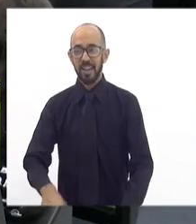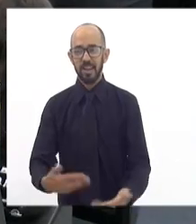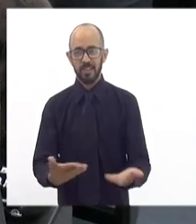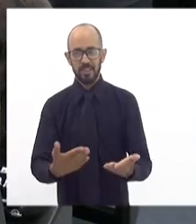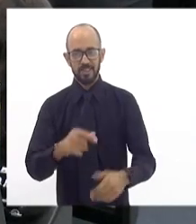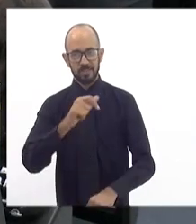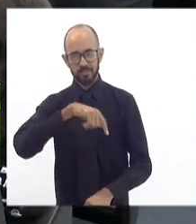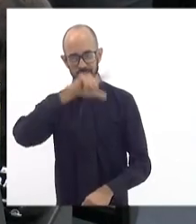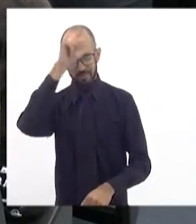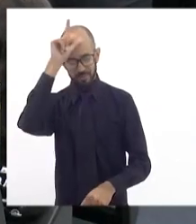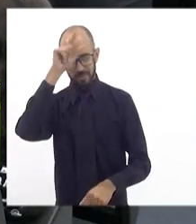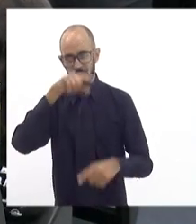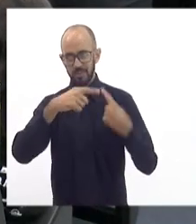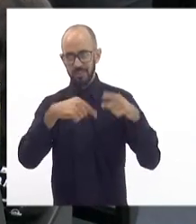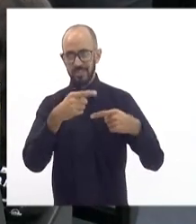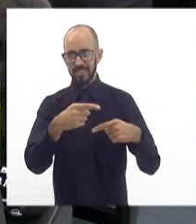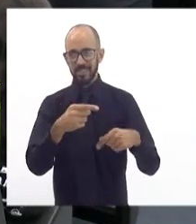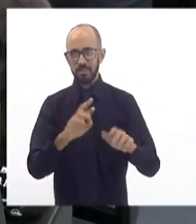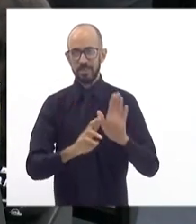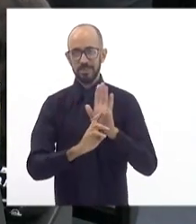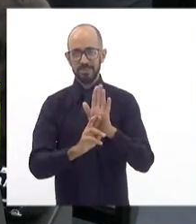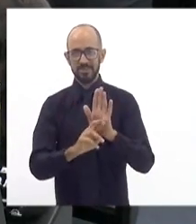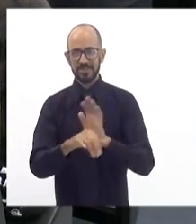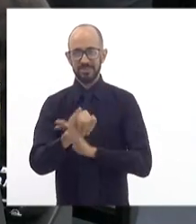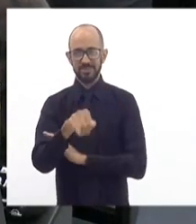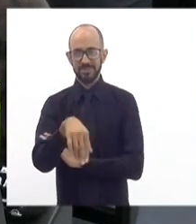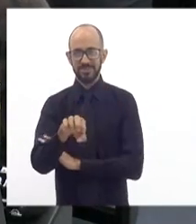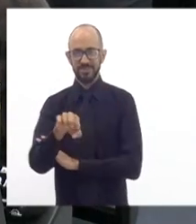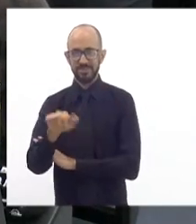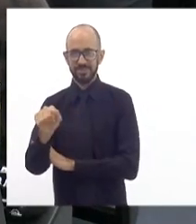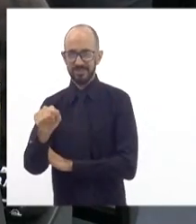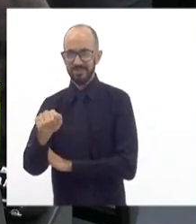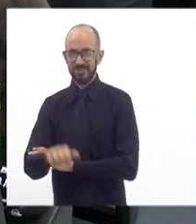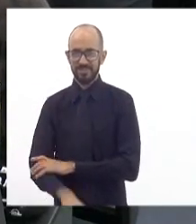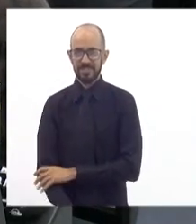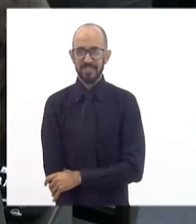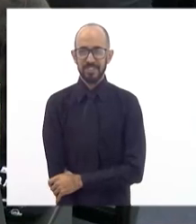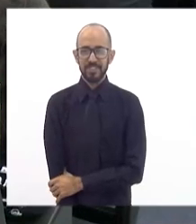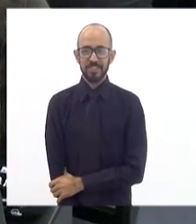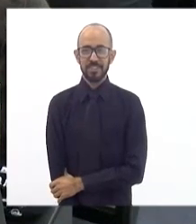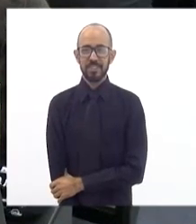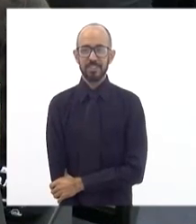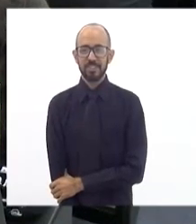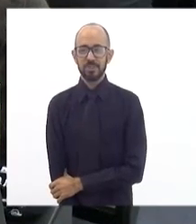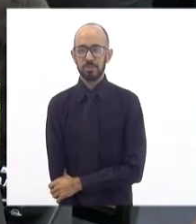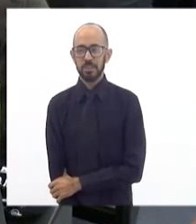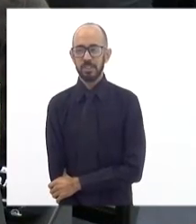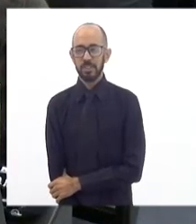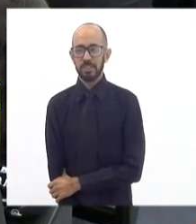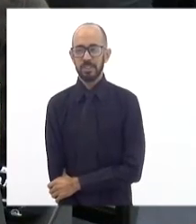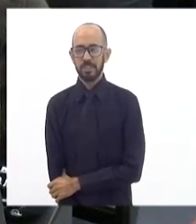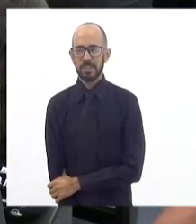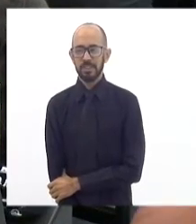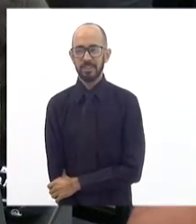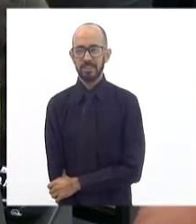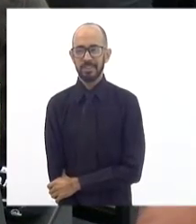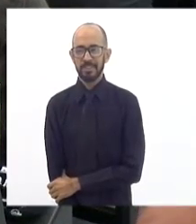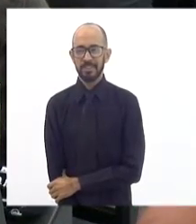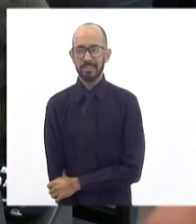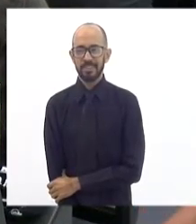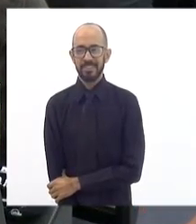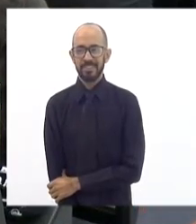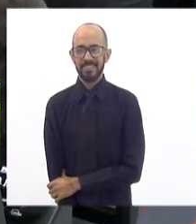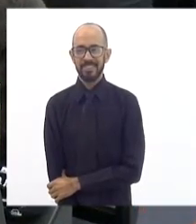em seguida vou chamar o representante da ideia a presidente do Inea na cabelos Paulo a